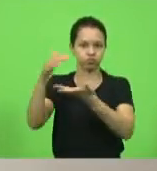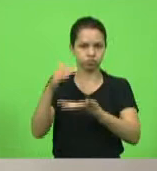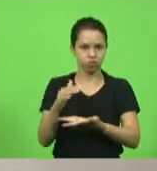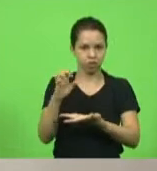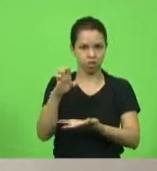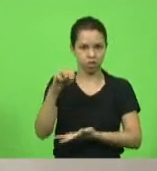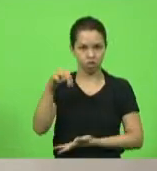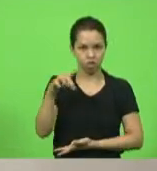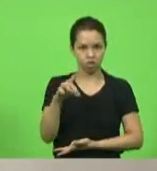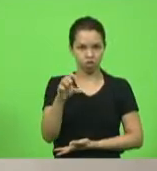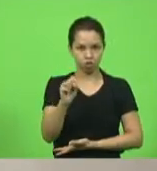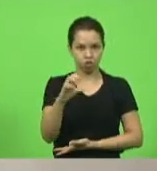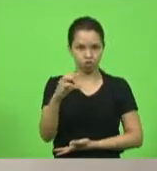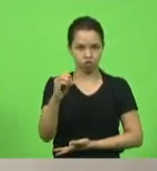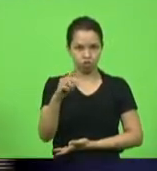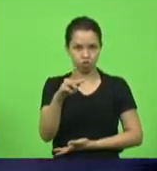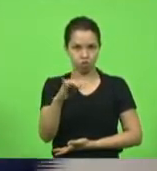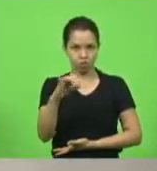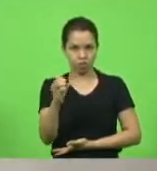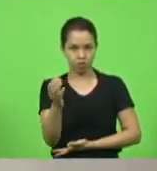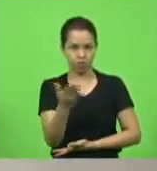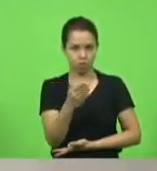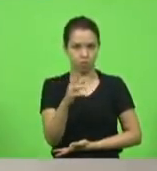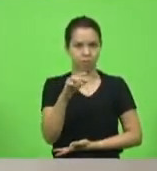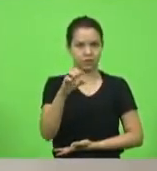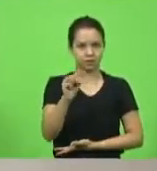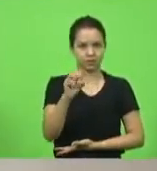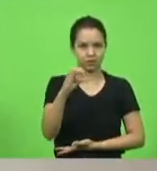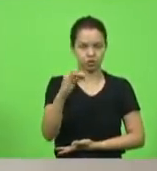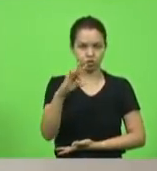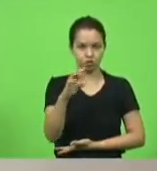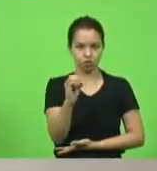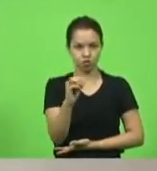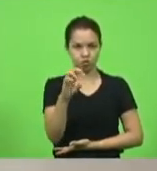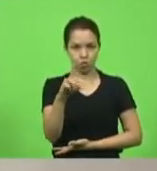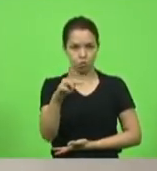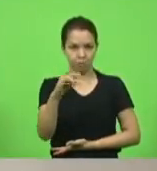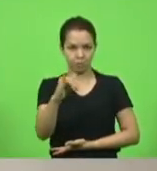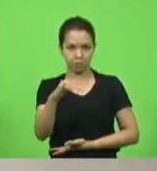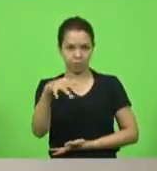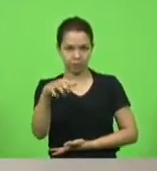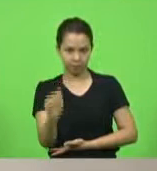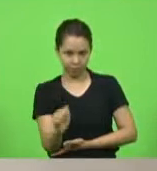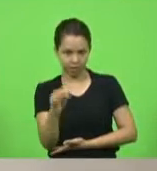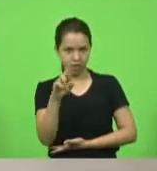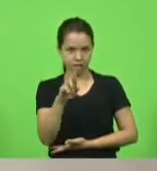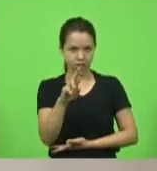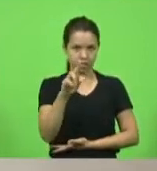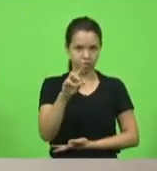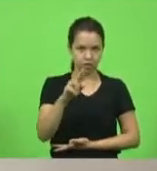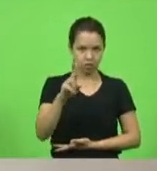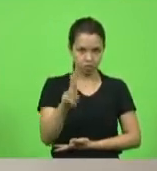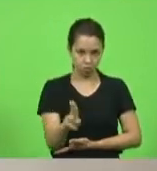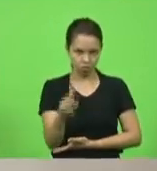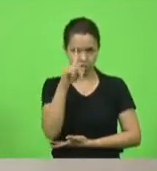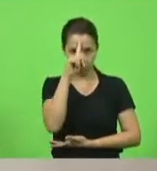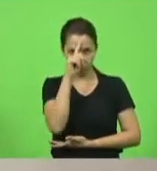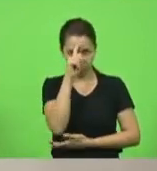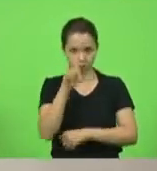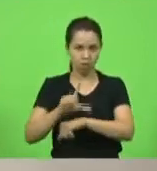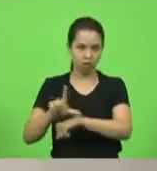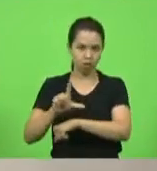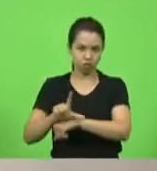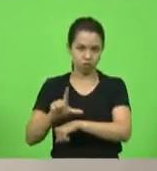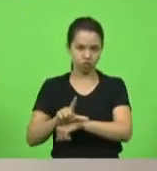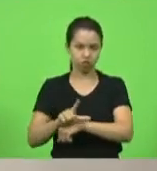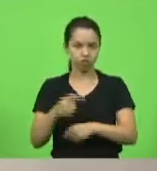para cistoscopia RTU no Hospital Tereza Ramos, no município de Lages, em discussão. Não havendo quem